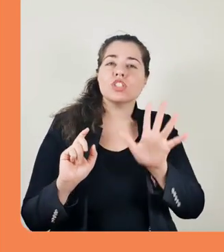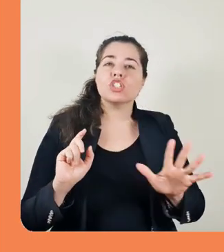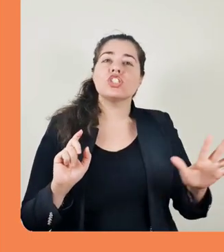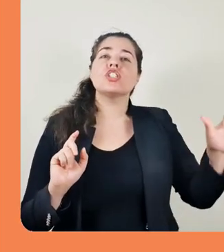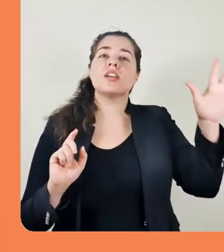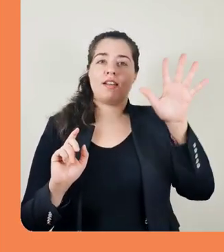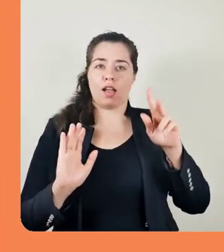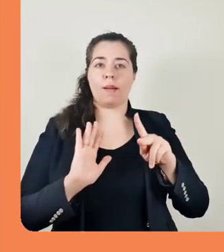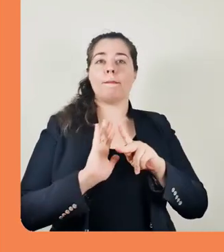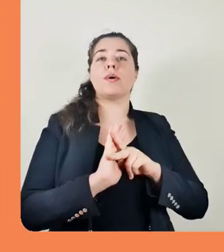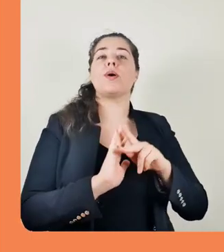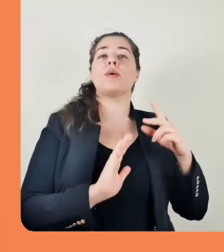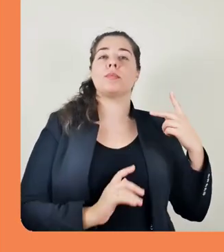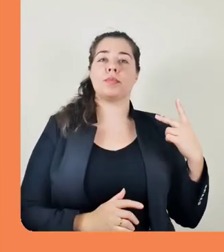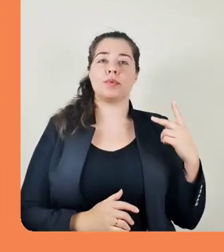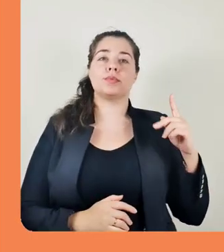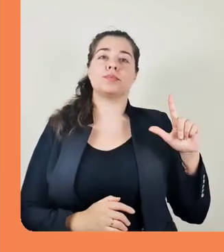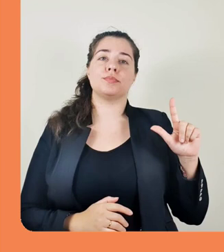configurações